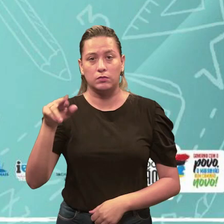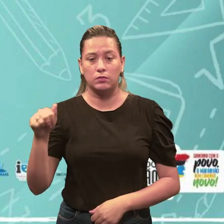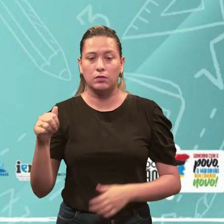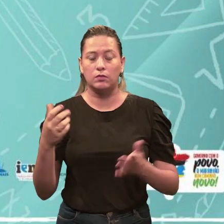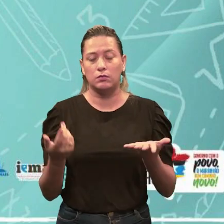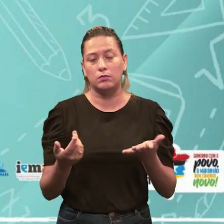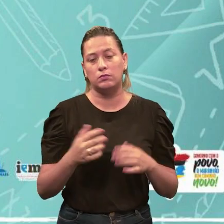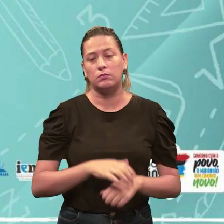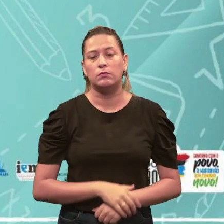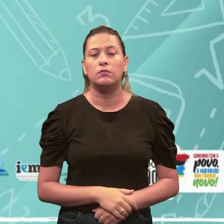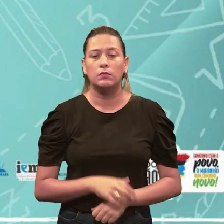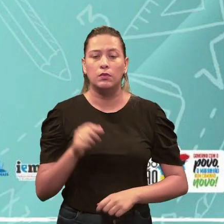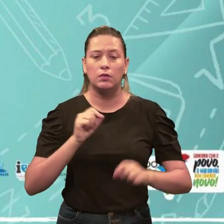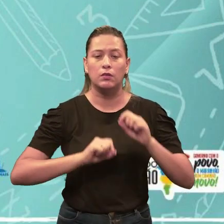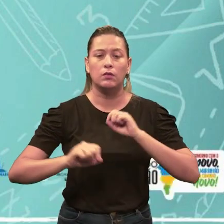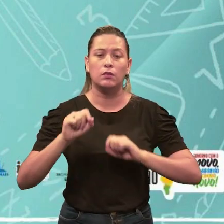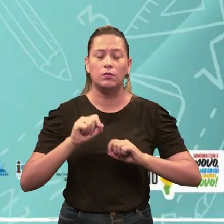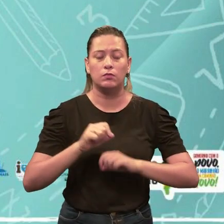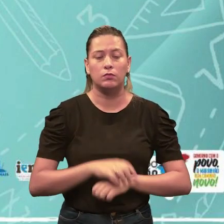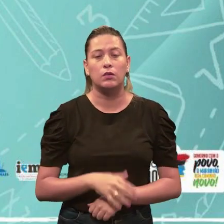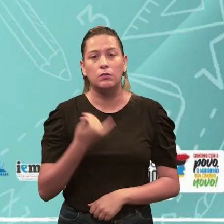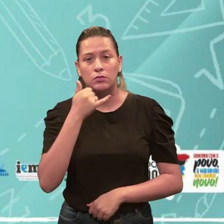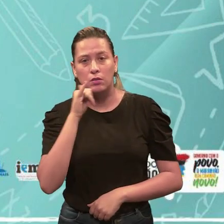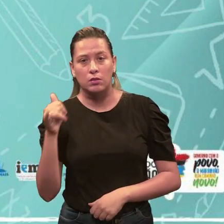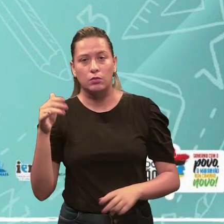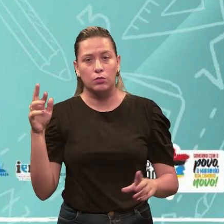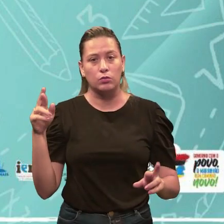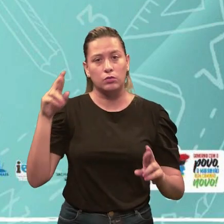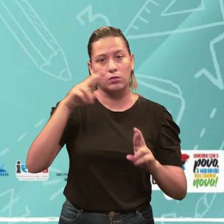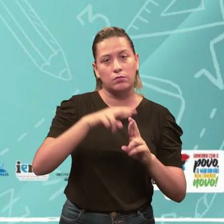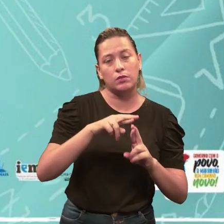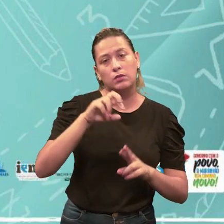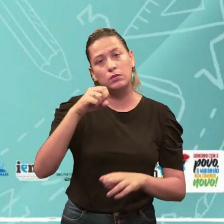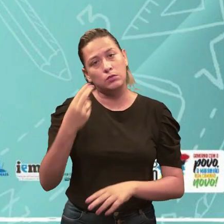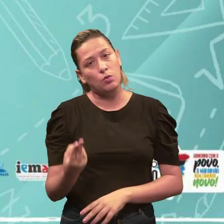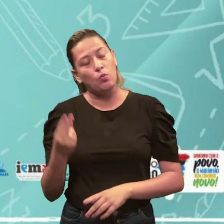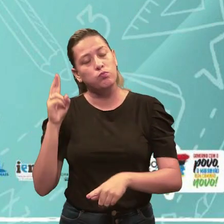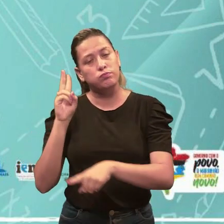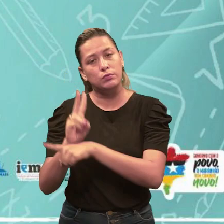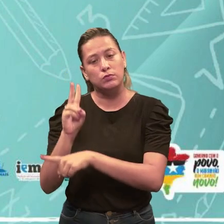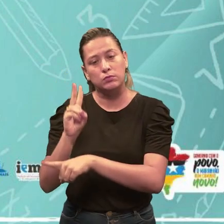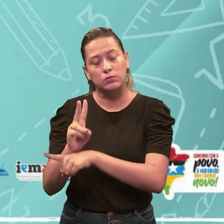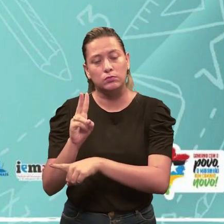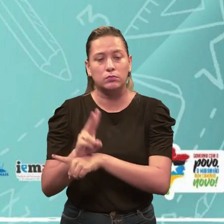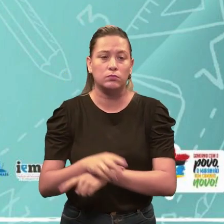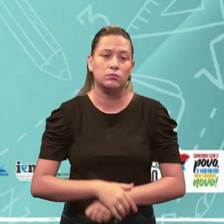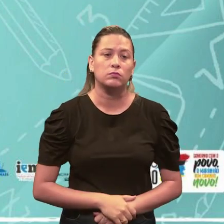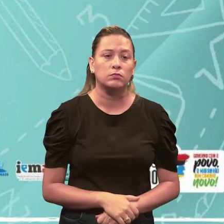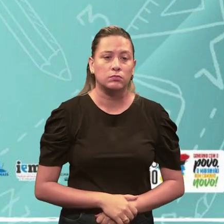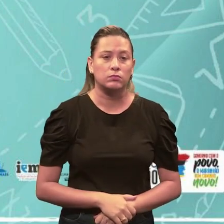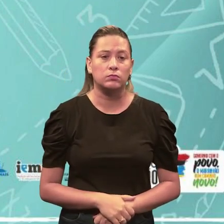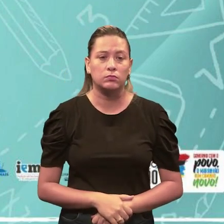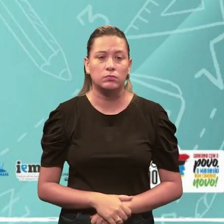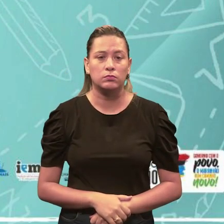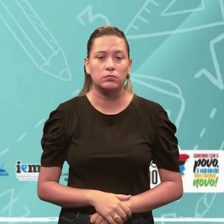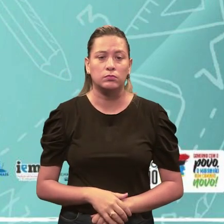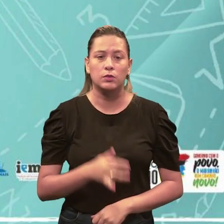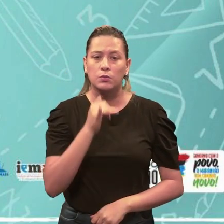figura. Então, o terra tem a função de referência eletrônica ou a função de proteção, né? No caso de